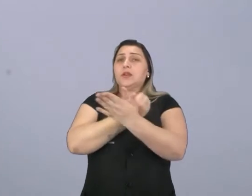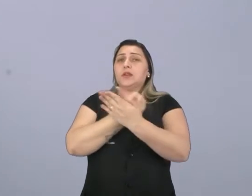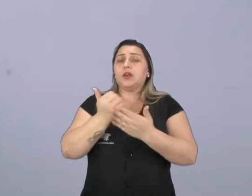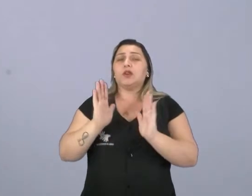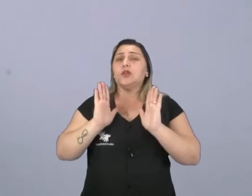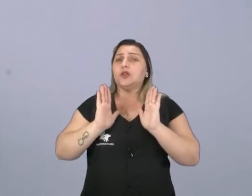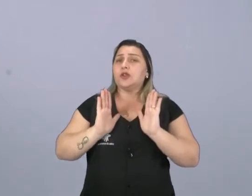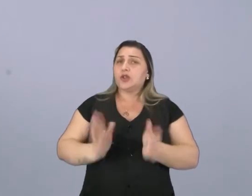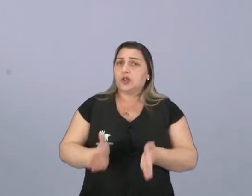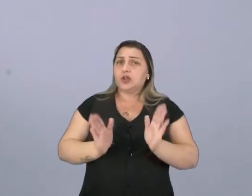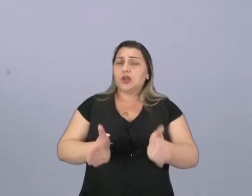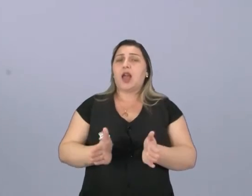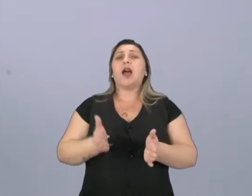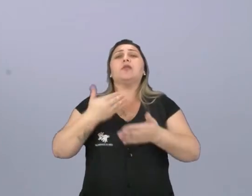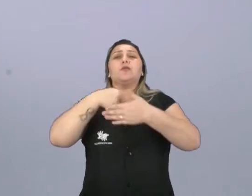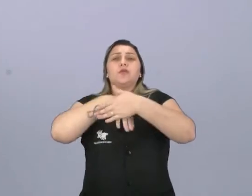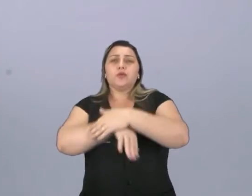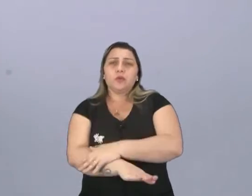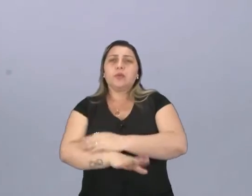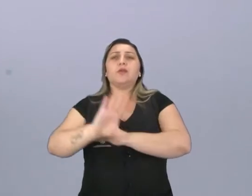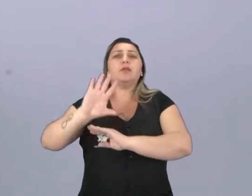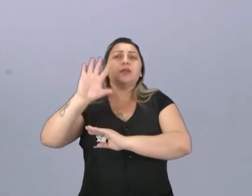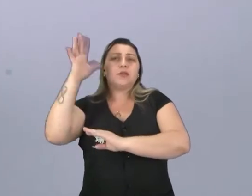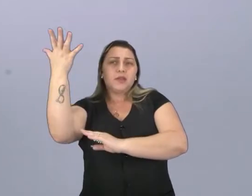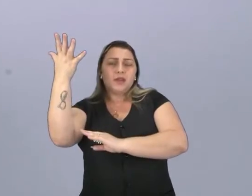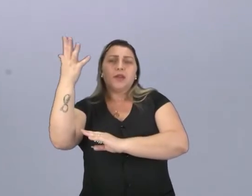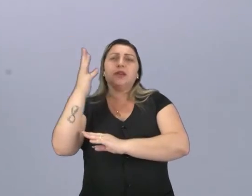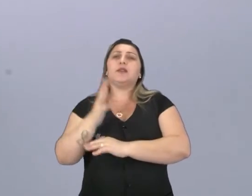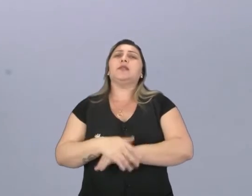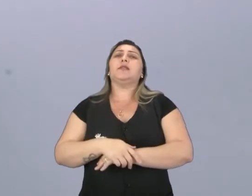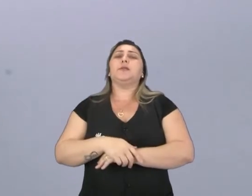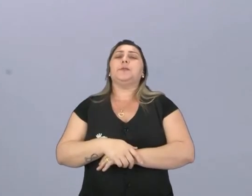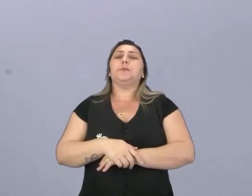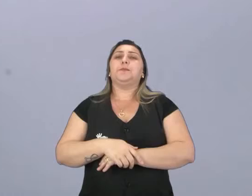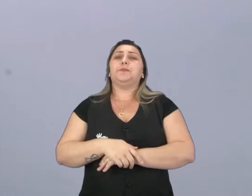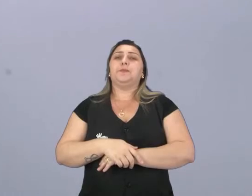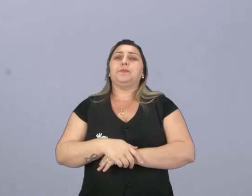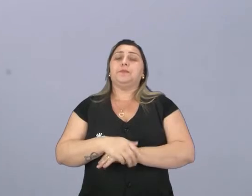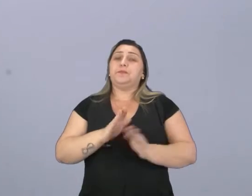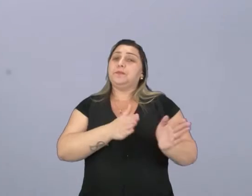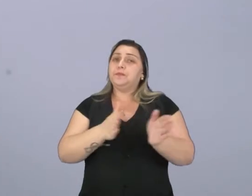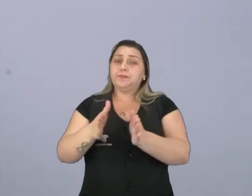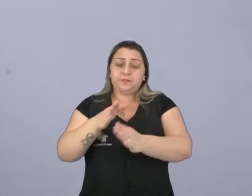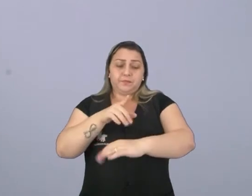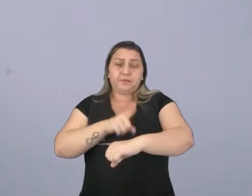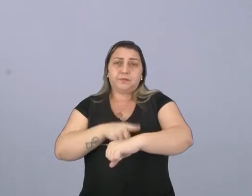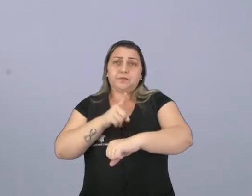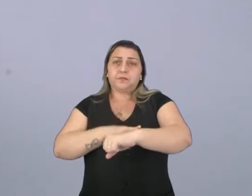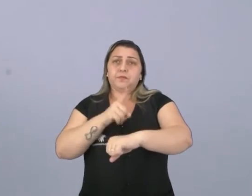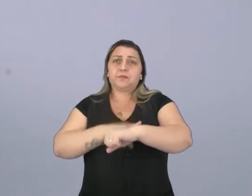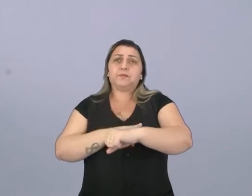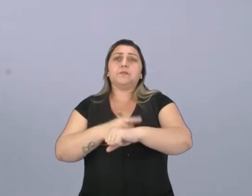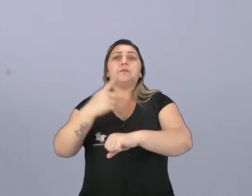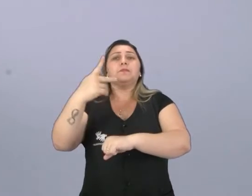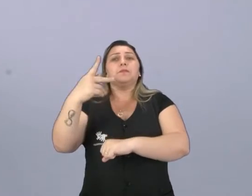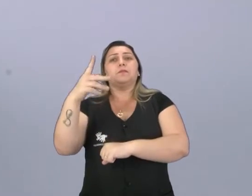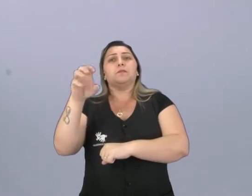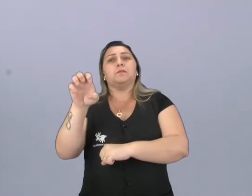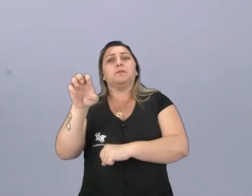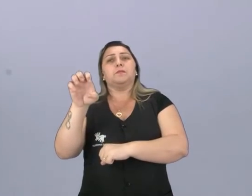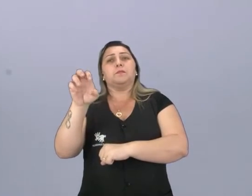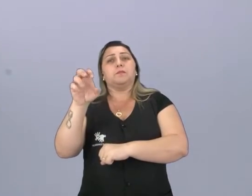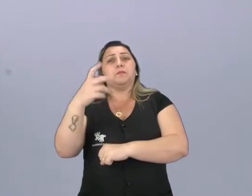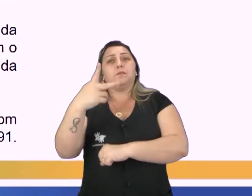ocorriam de maneira habitual, que duraram determinado tempo. Chamamos de pretérito